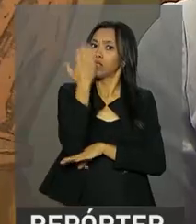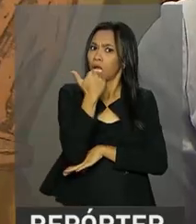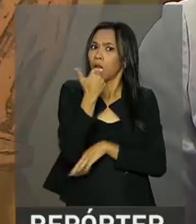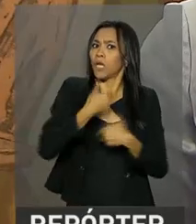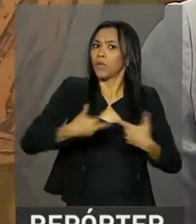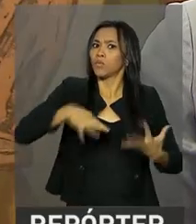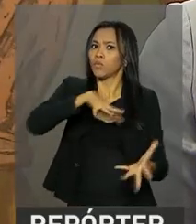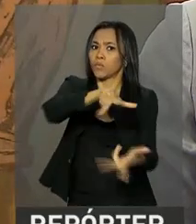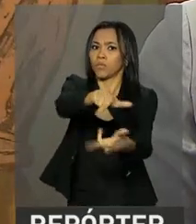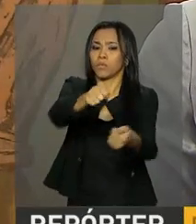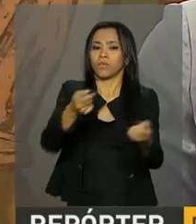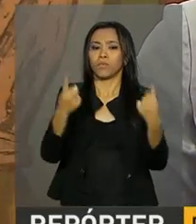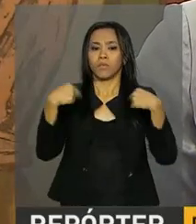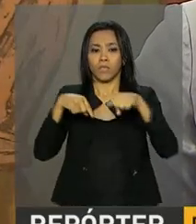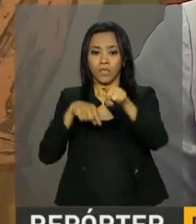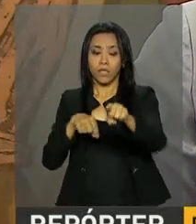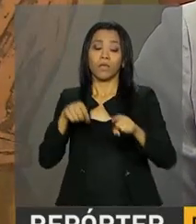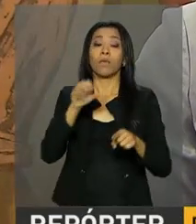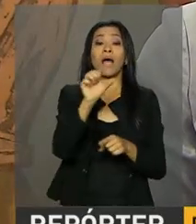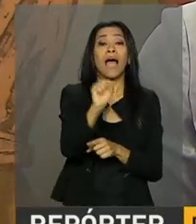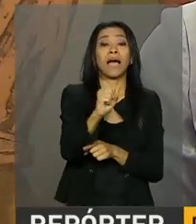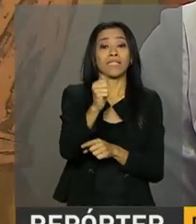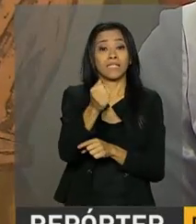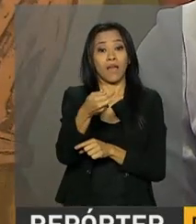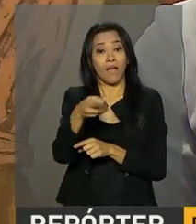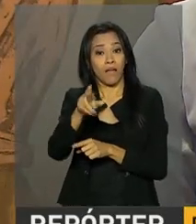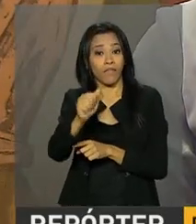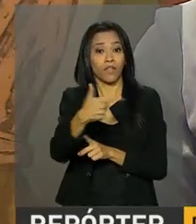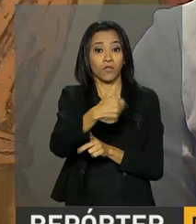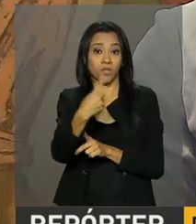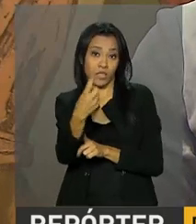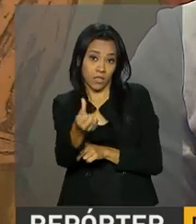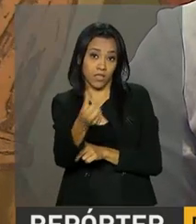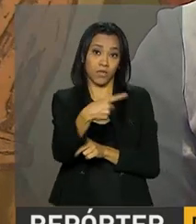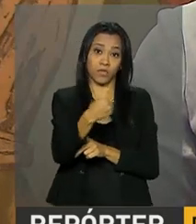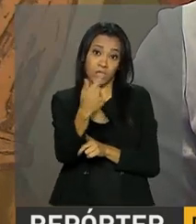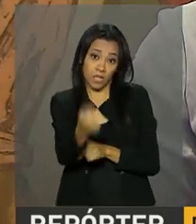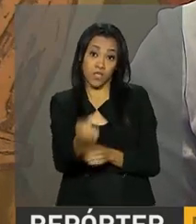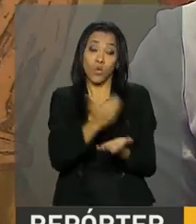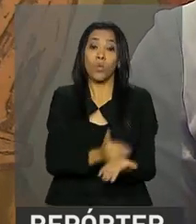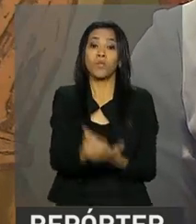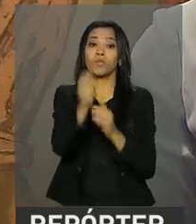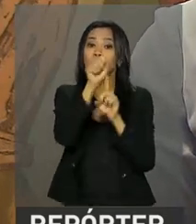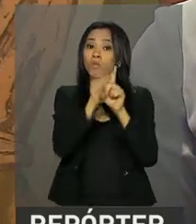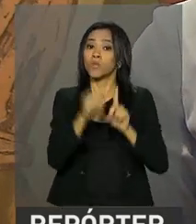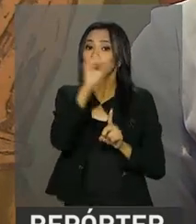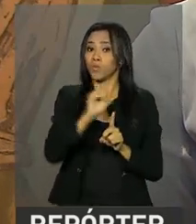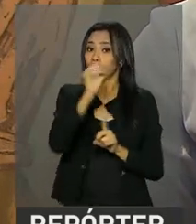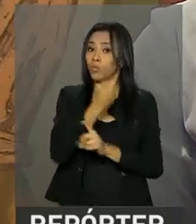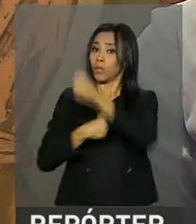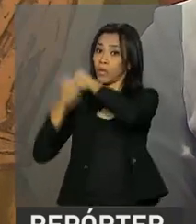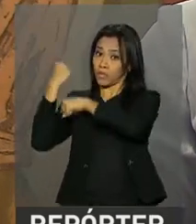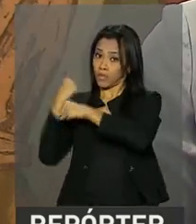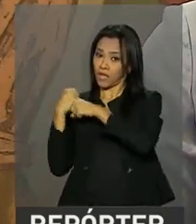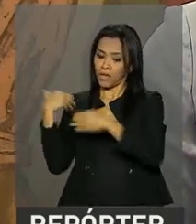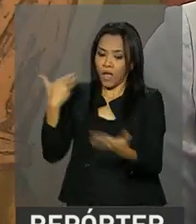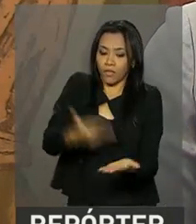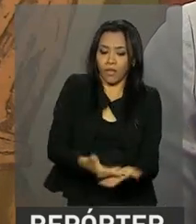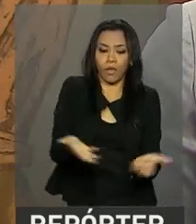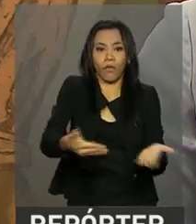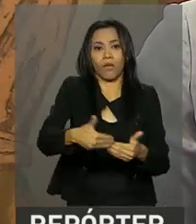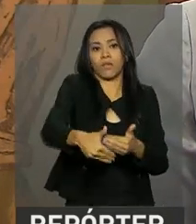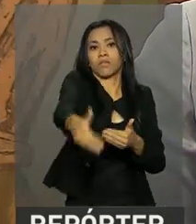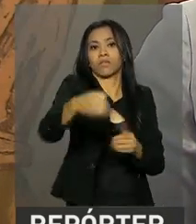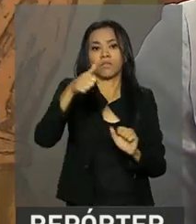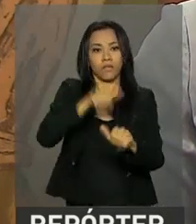mundo né o destaque da safra do 2016-2017 que começou em outubro do ano passado e vai até setembro desse ano é o